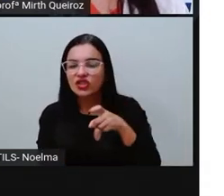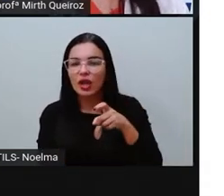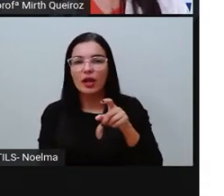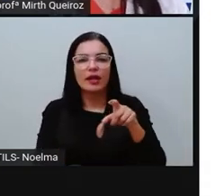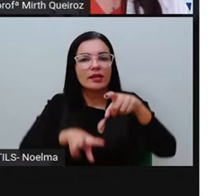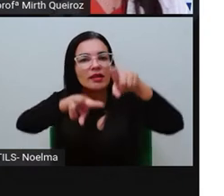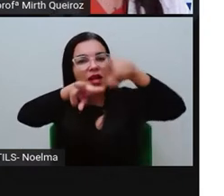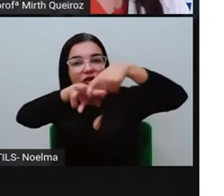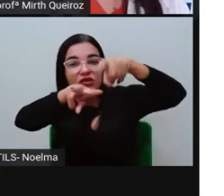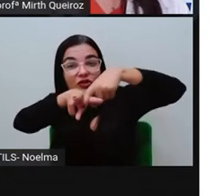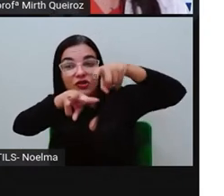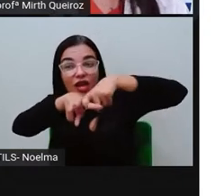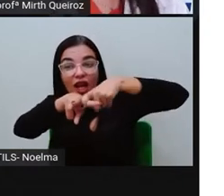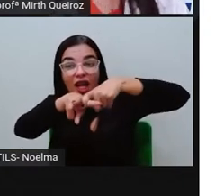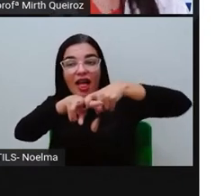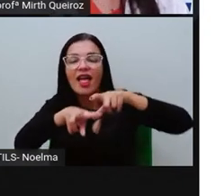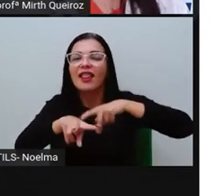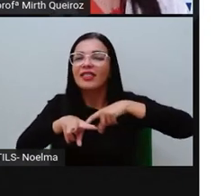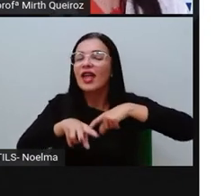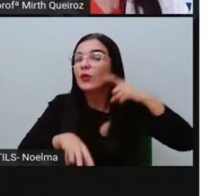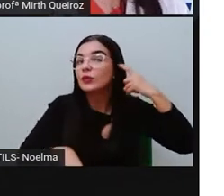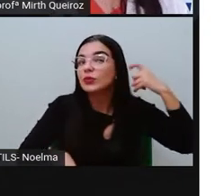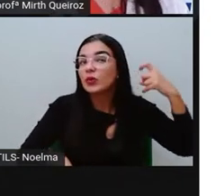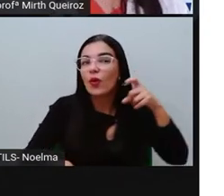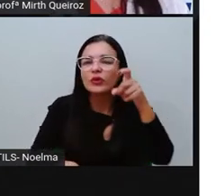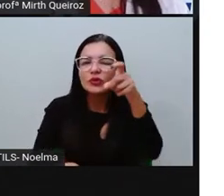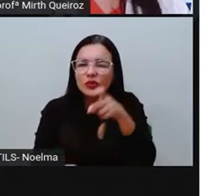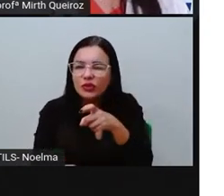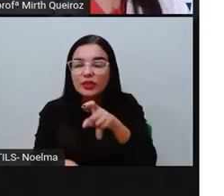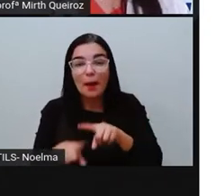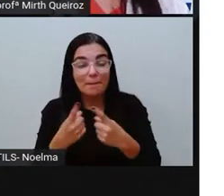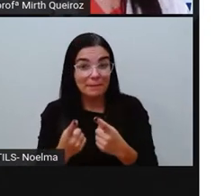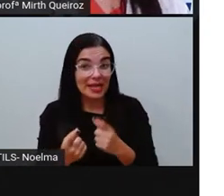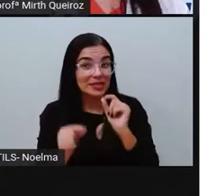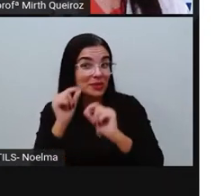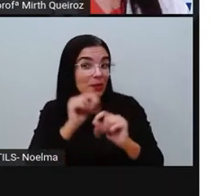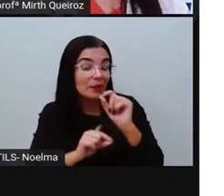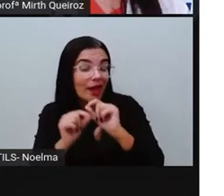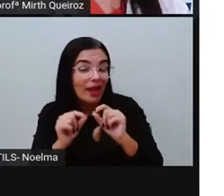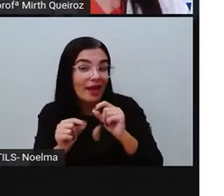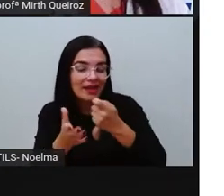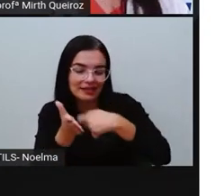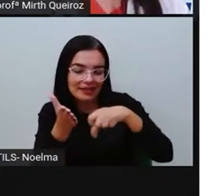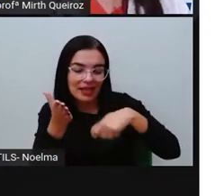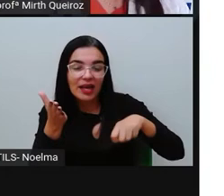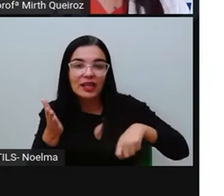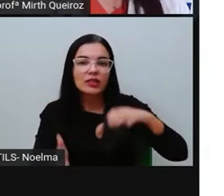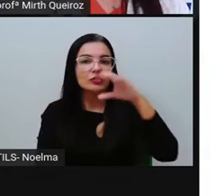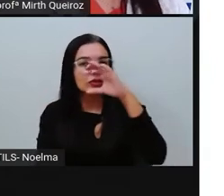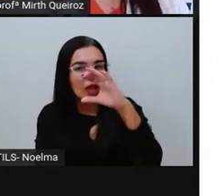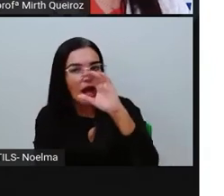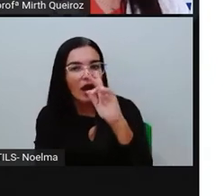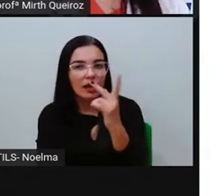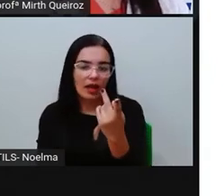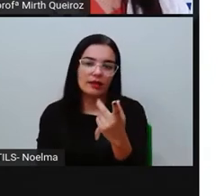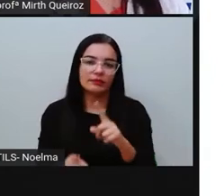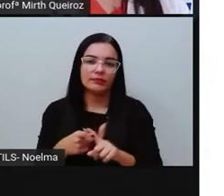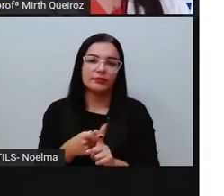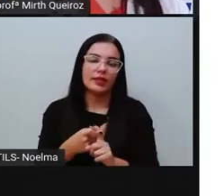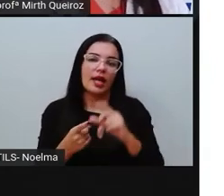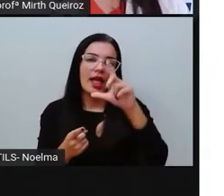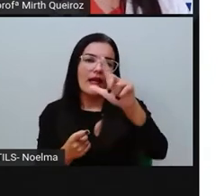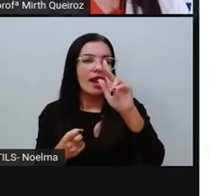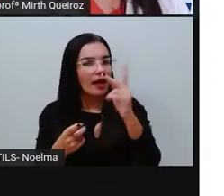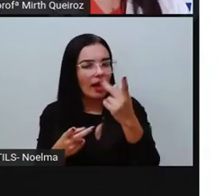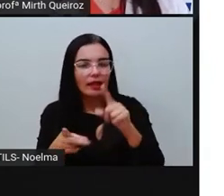chinelo, aí nós vamos ter o X. O LH vai ter o som de lhe, o NH de nhe,